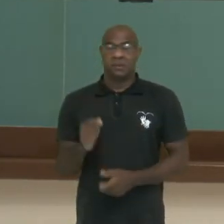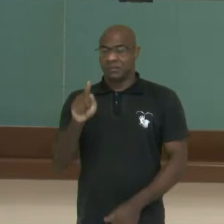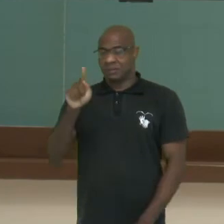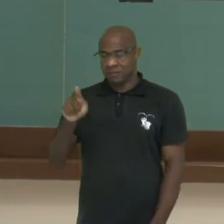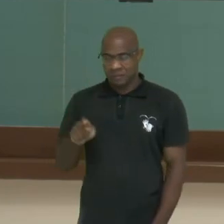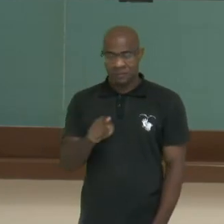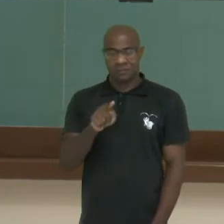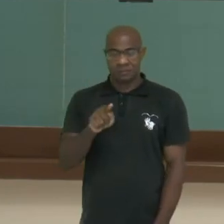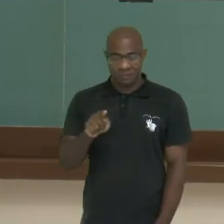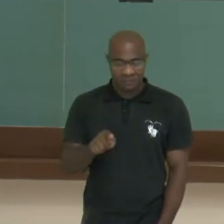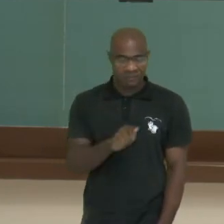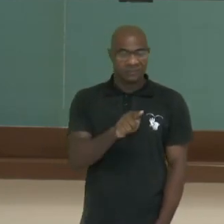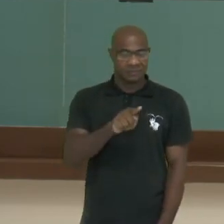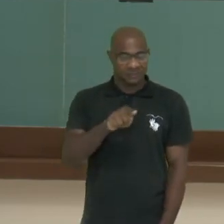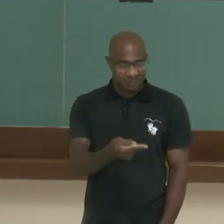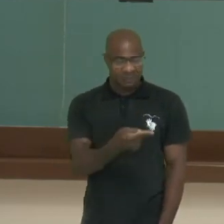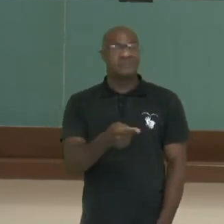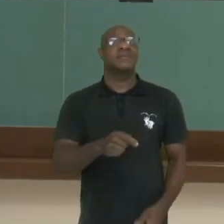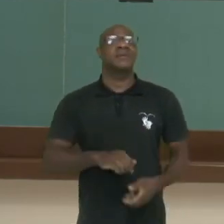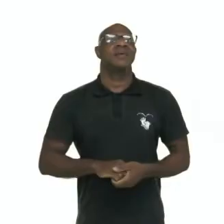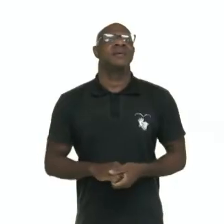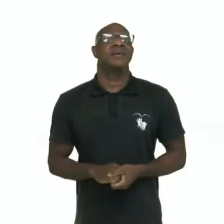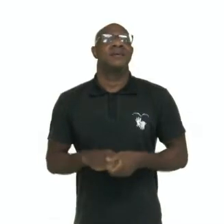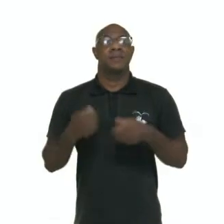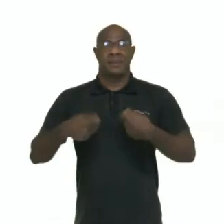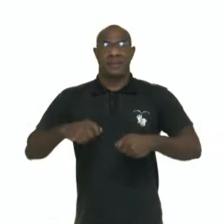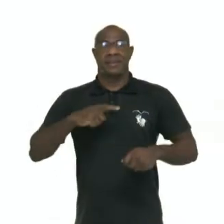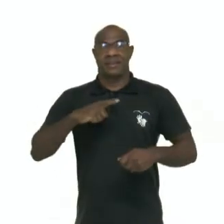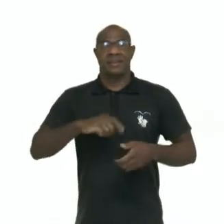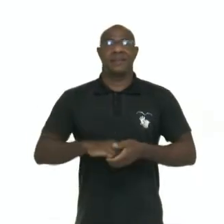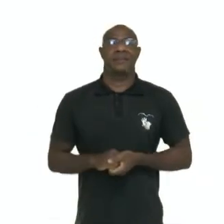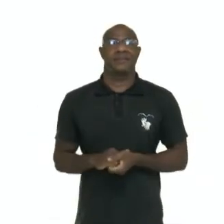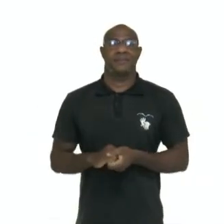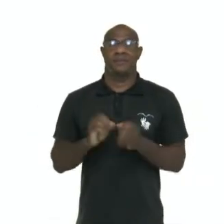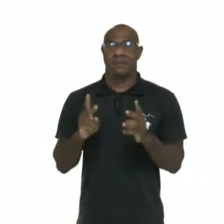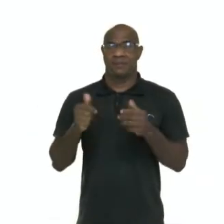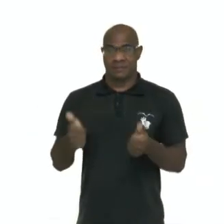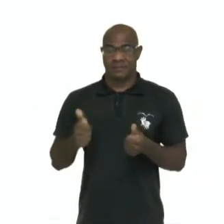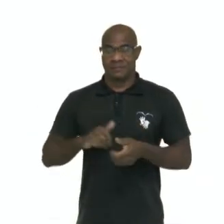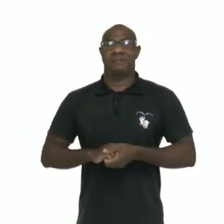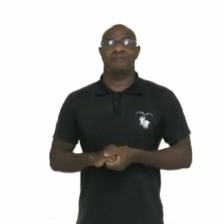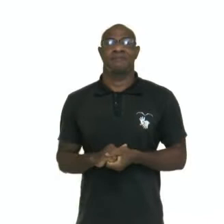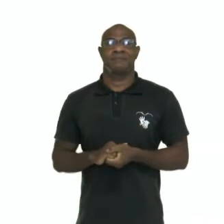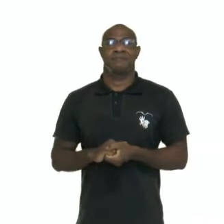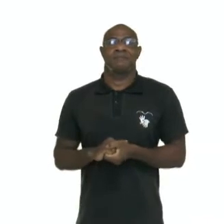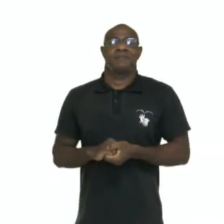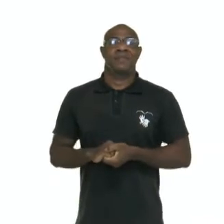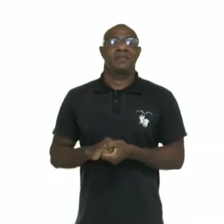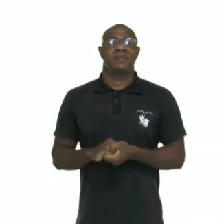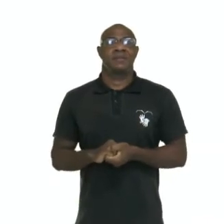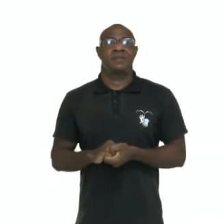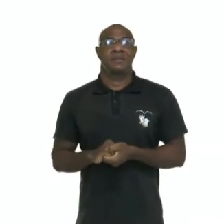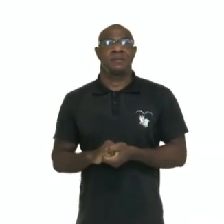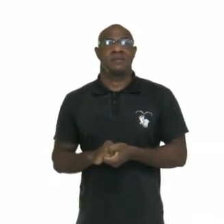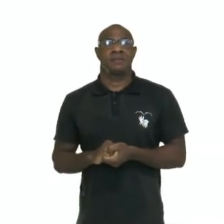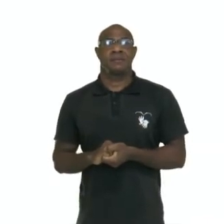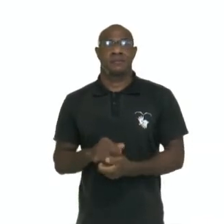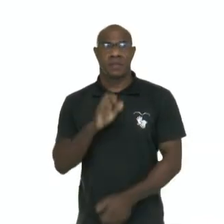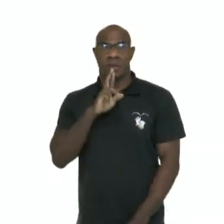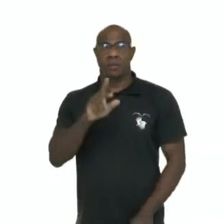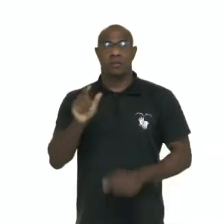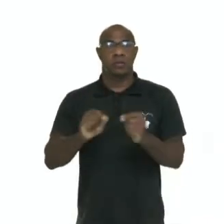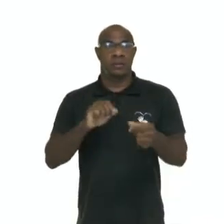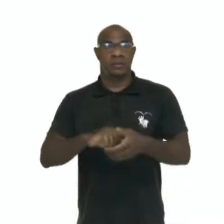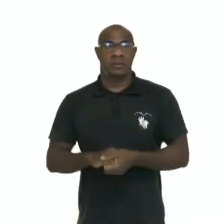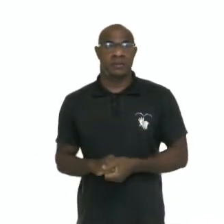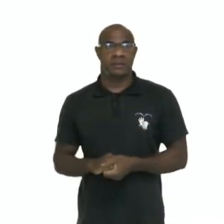casinhas. Então, aqui embaixo também tem que ter essas 2 casinhas. Tá joia? Beleza? Então, tá bom. Então, a nossa resposta